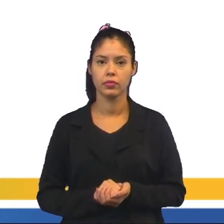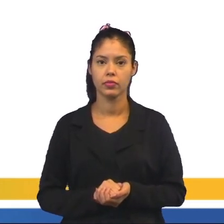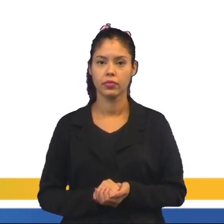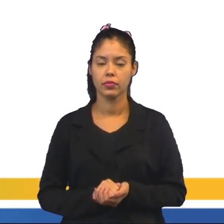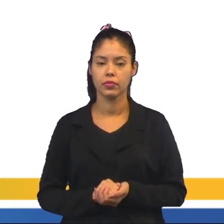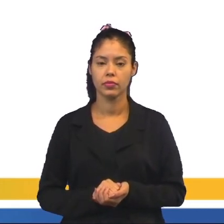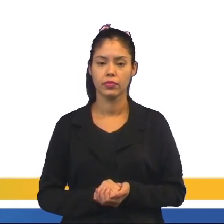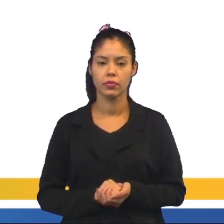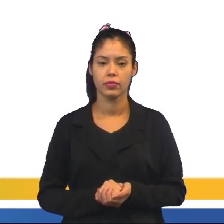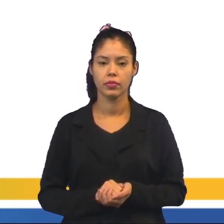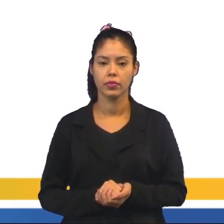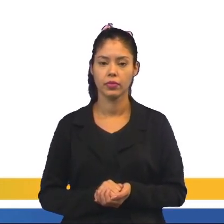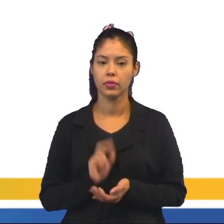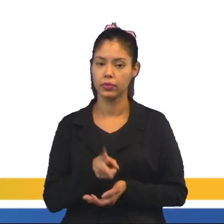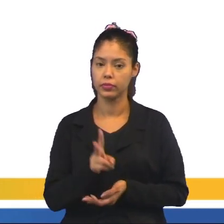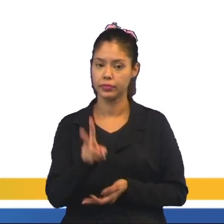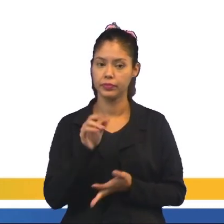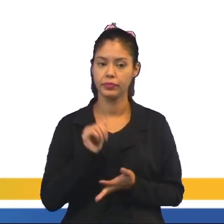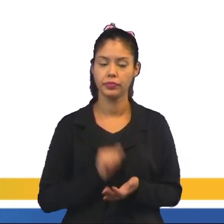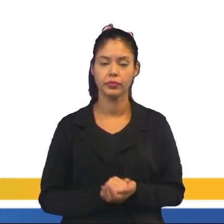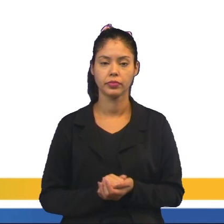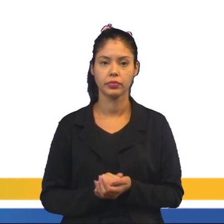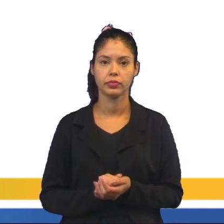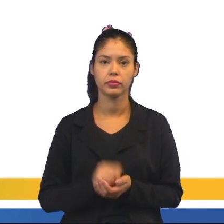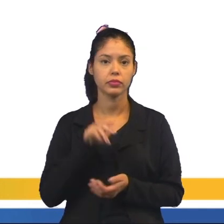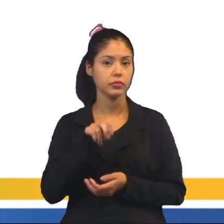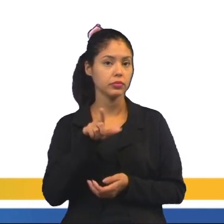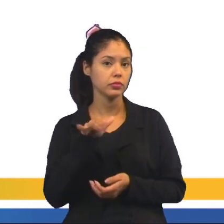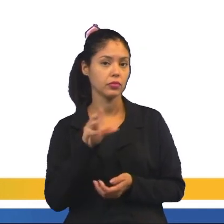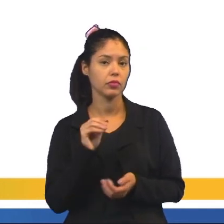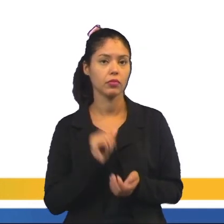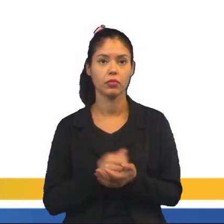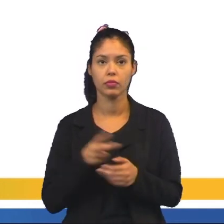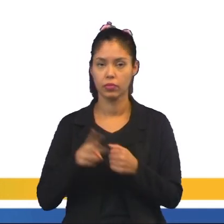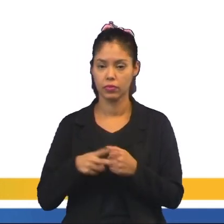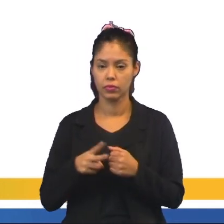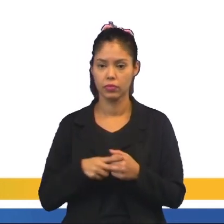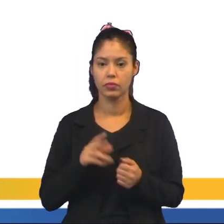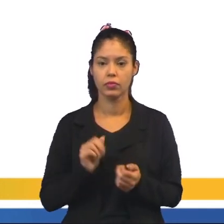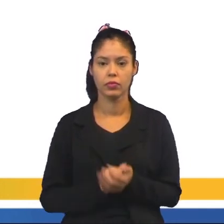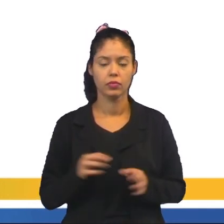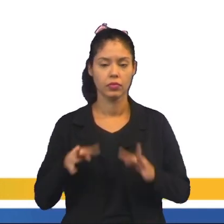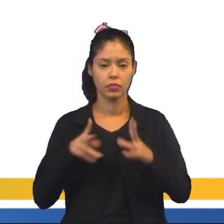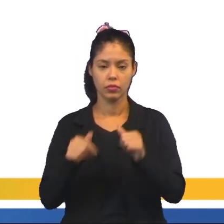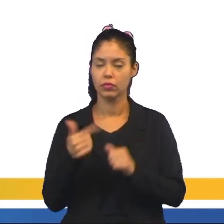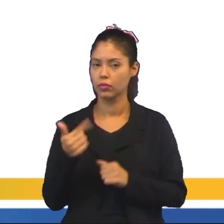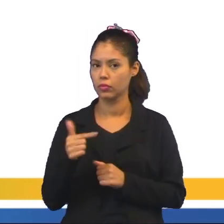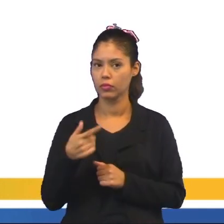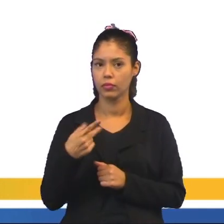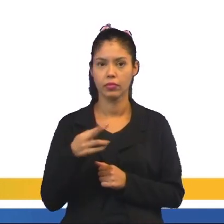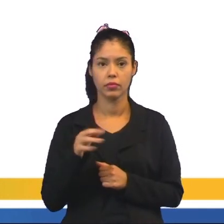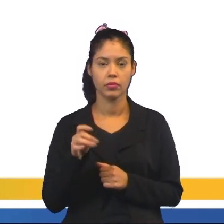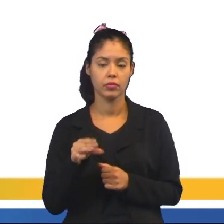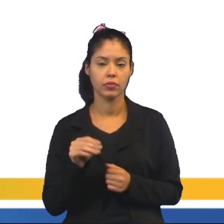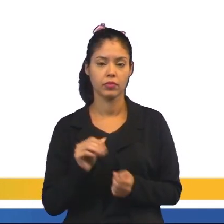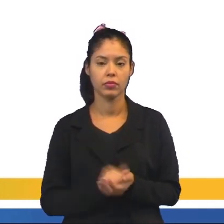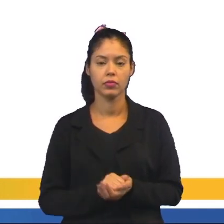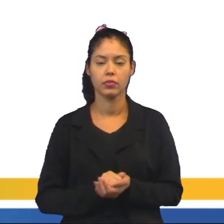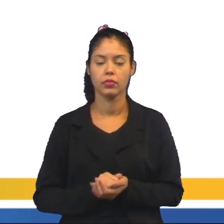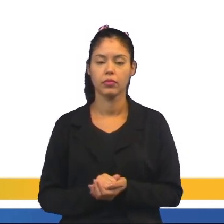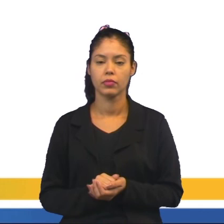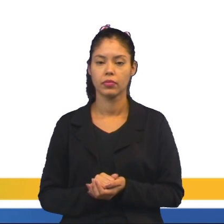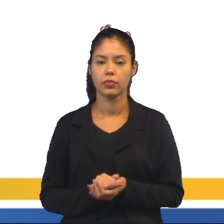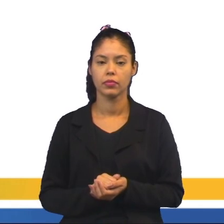o que ele é o estado de permanência ali é o núcleo do predicado né o verbo e tudo que não é predicado comprar e carro